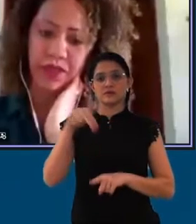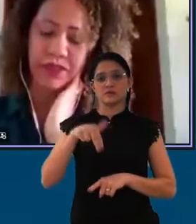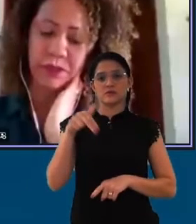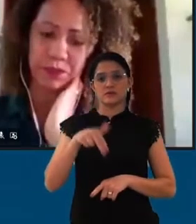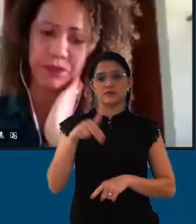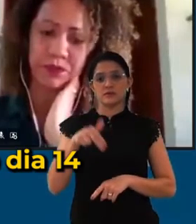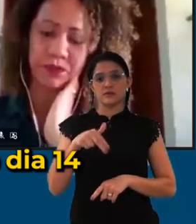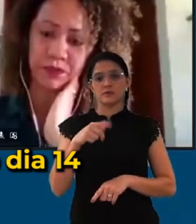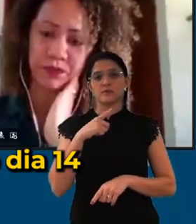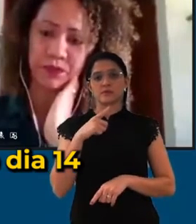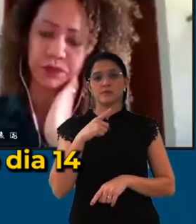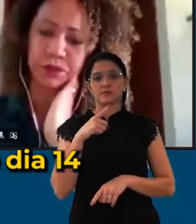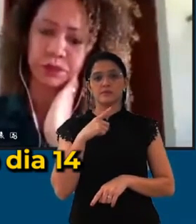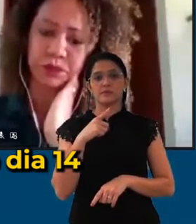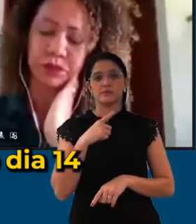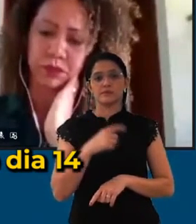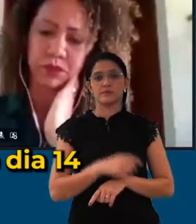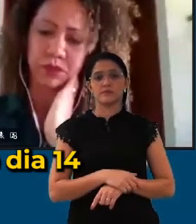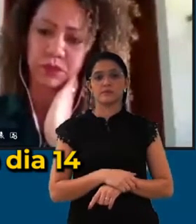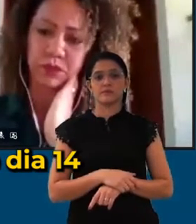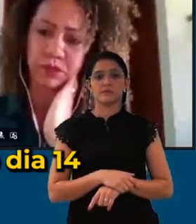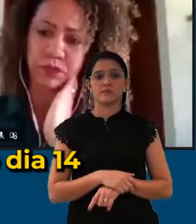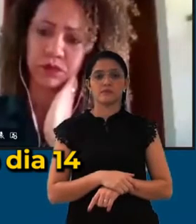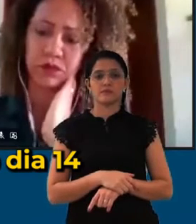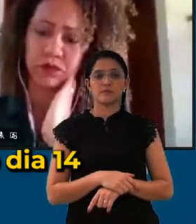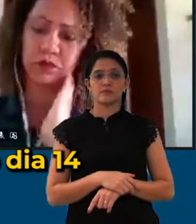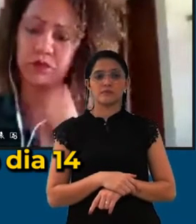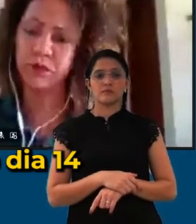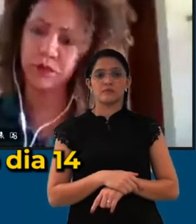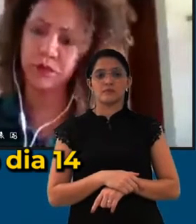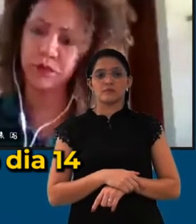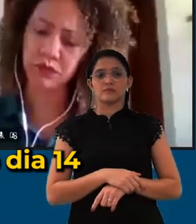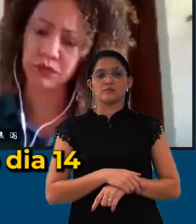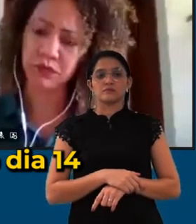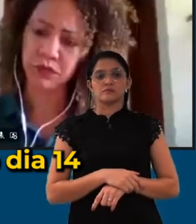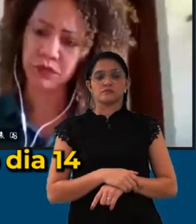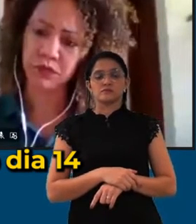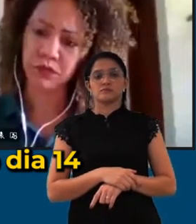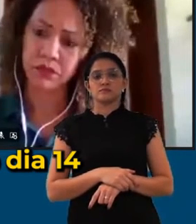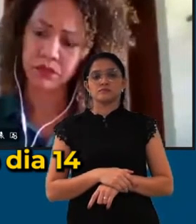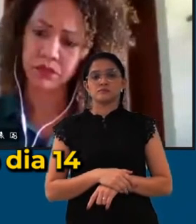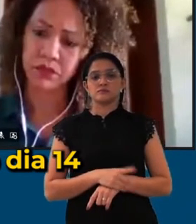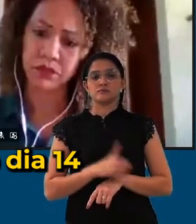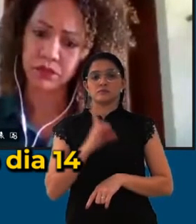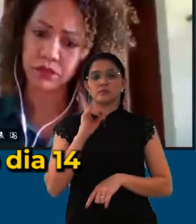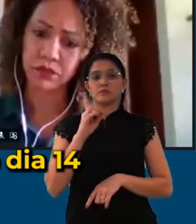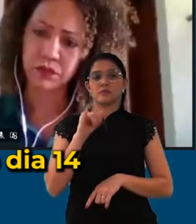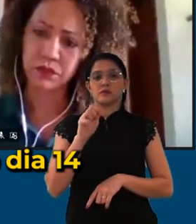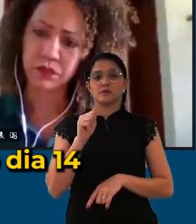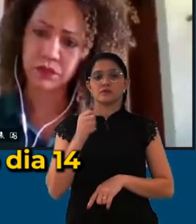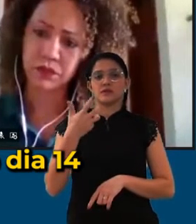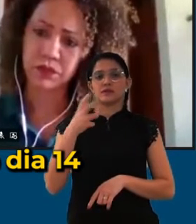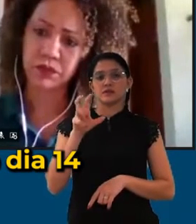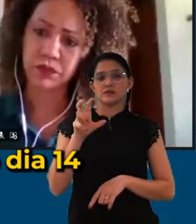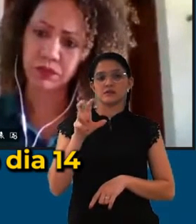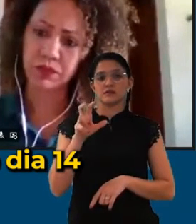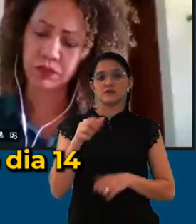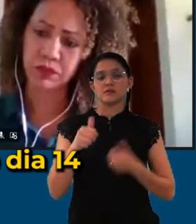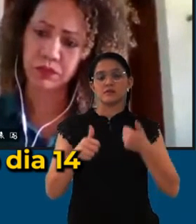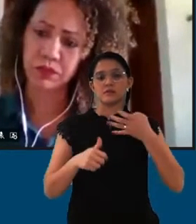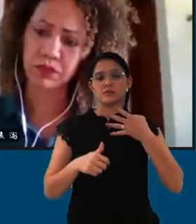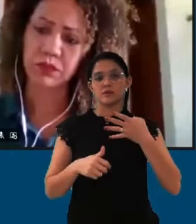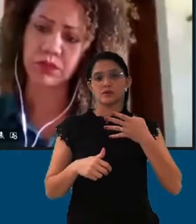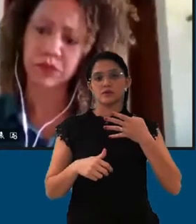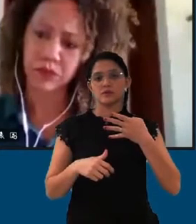análise. Isso. Que, por acaso, caindo dia 15, dia 14, vai